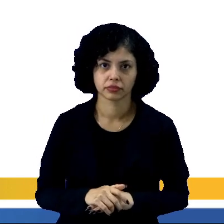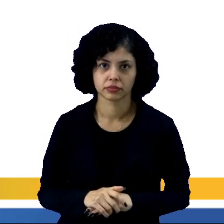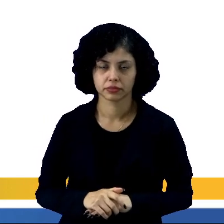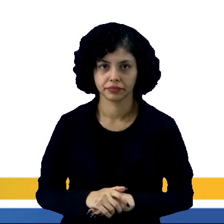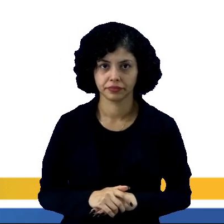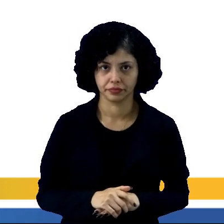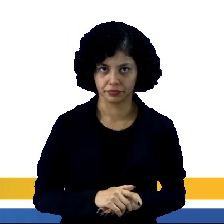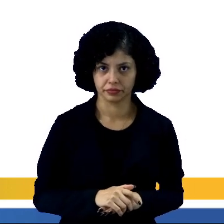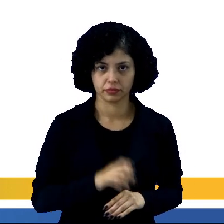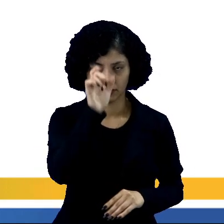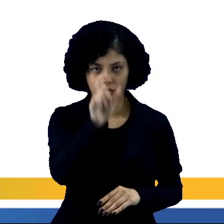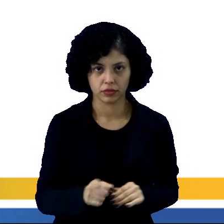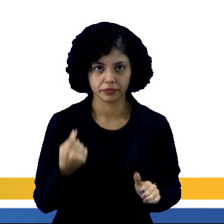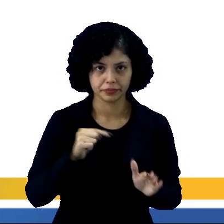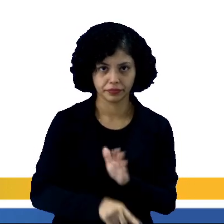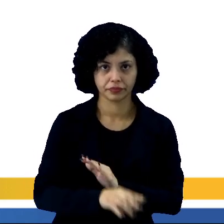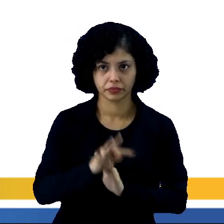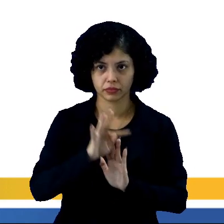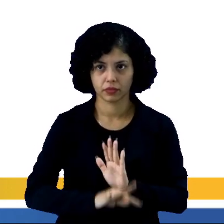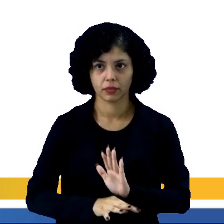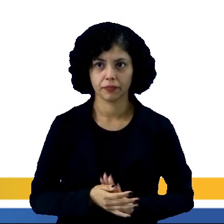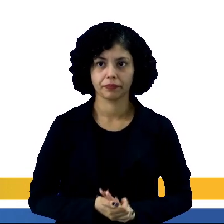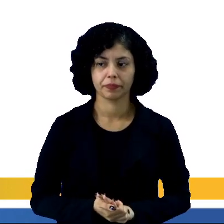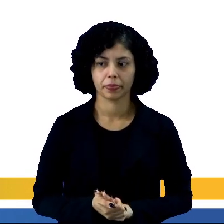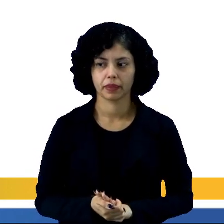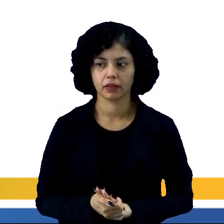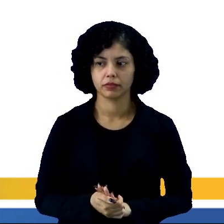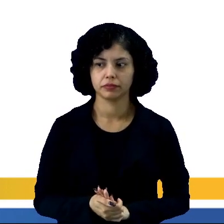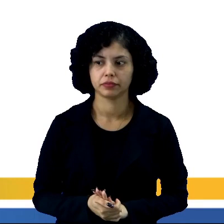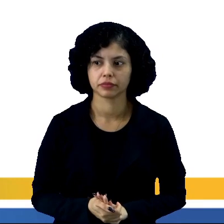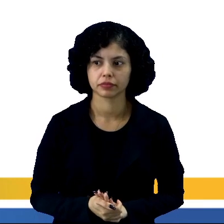de personagem dentro do texto, beleza?